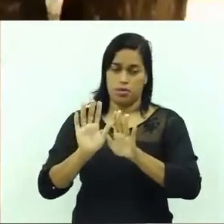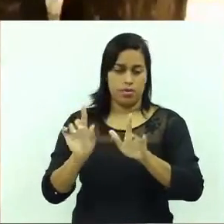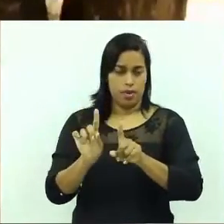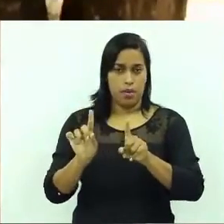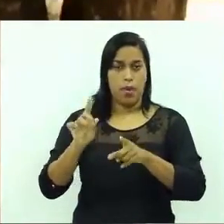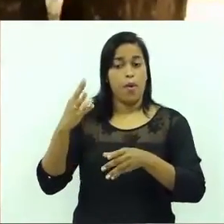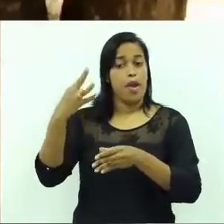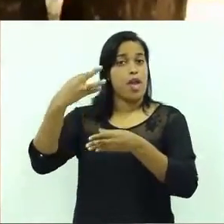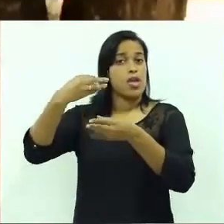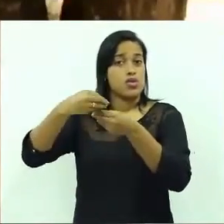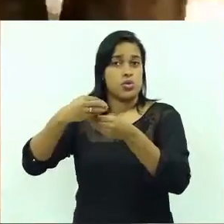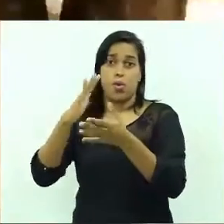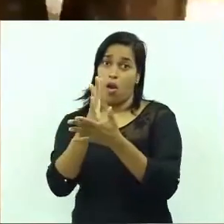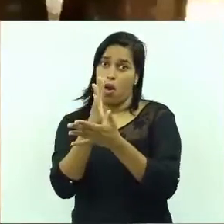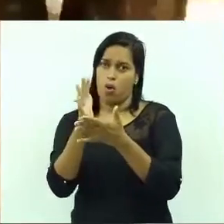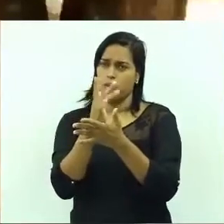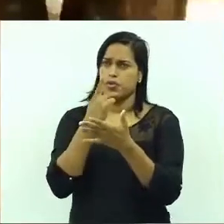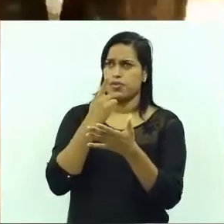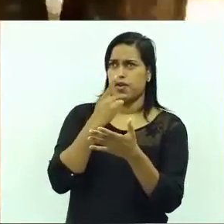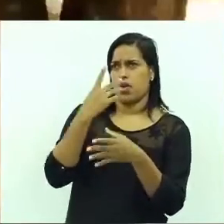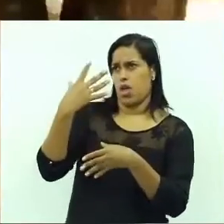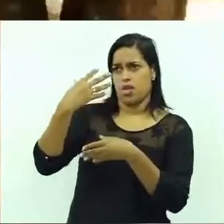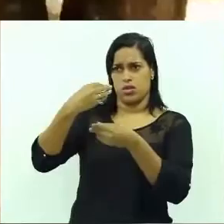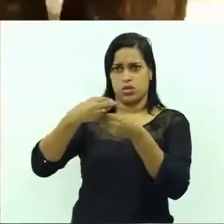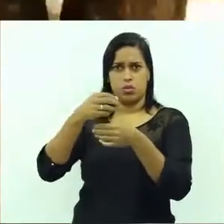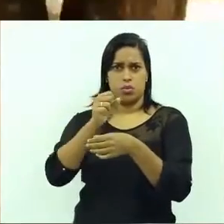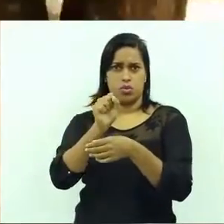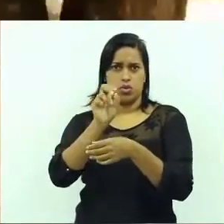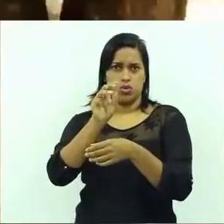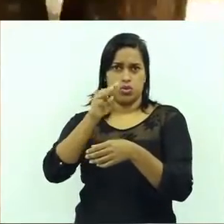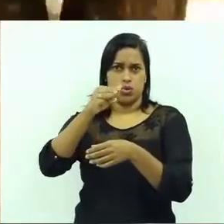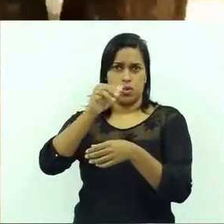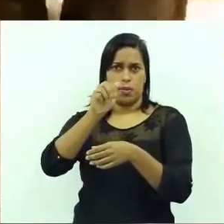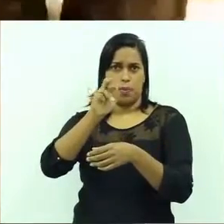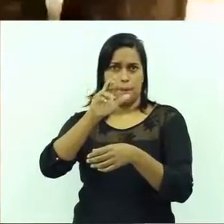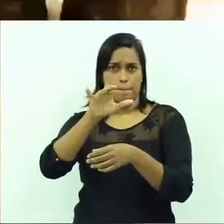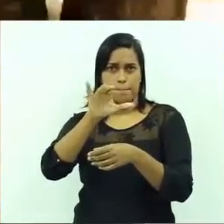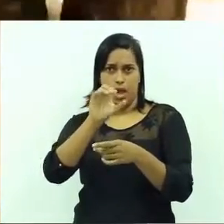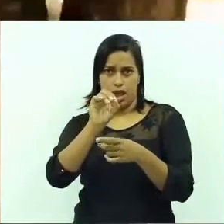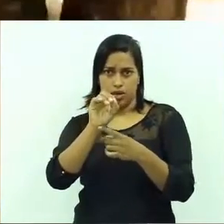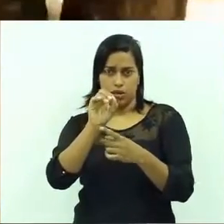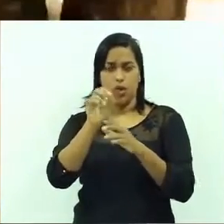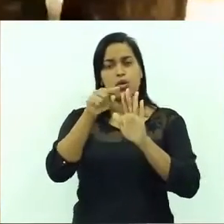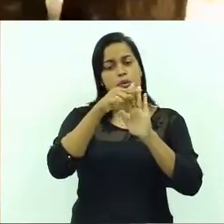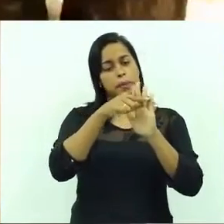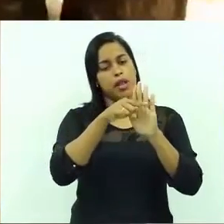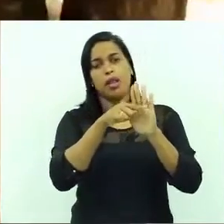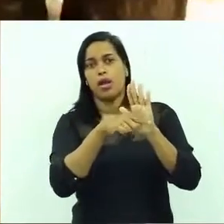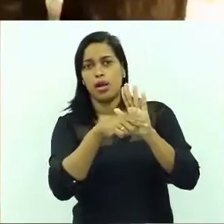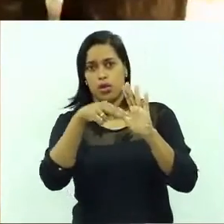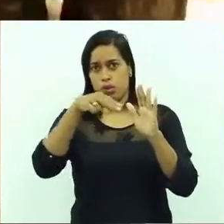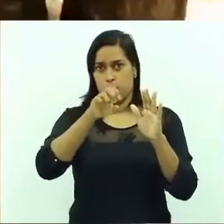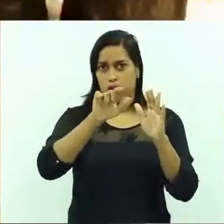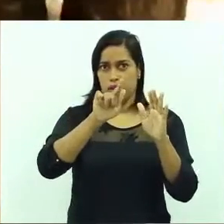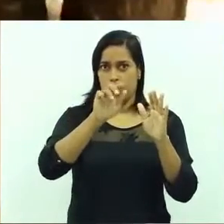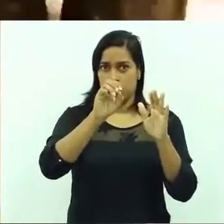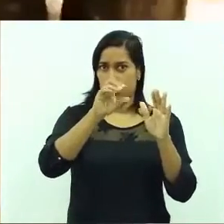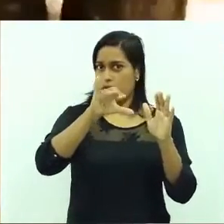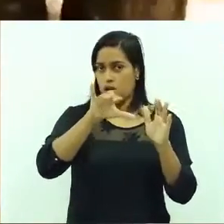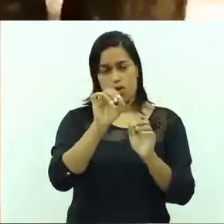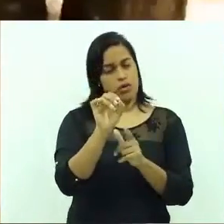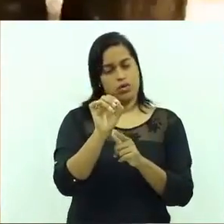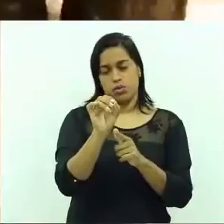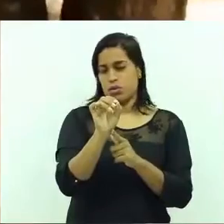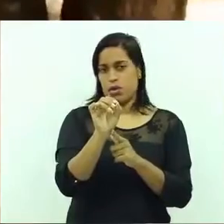pessoas menos avisadas tratam o resumo executivo, ou sumário executivo do plano de negócio, como uma coisa que resume o